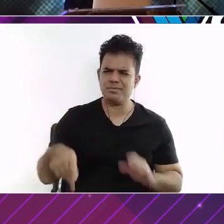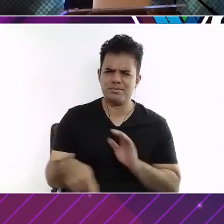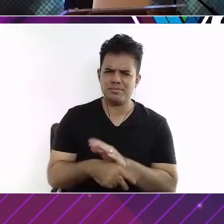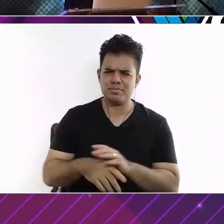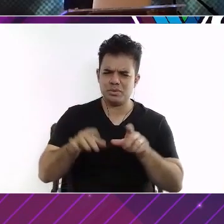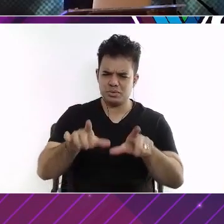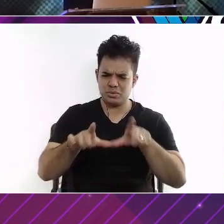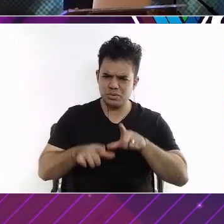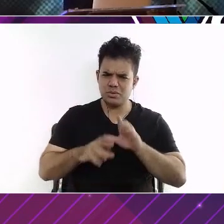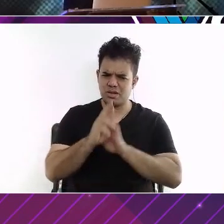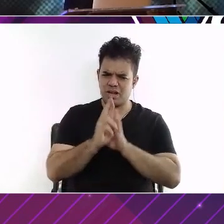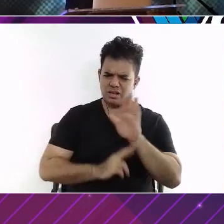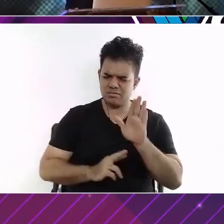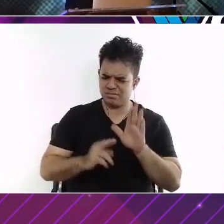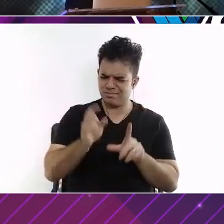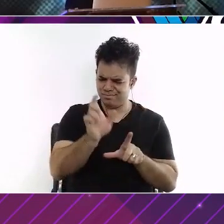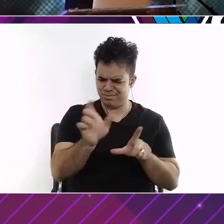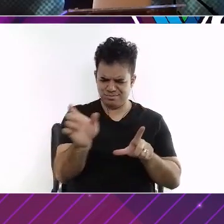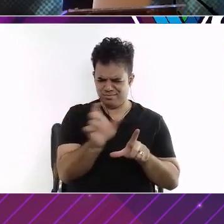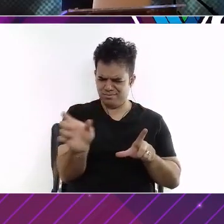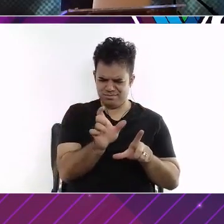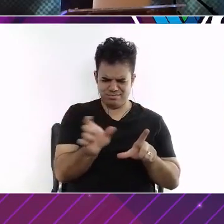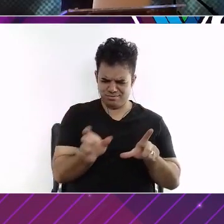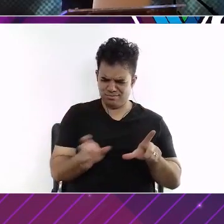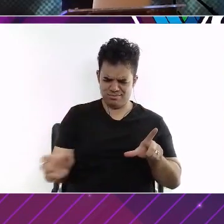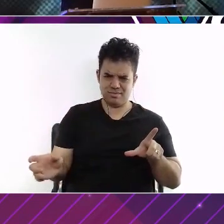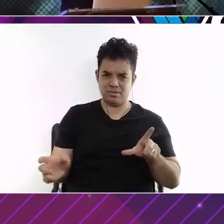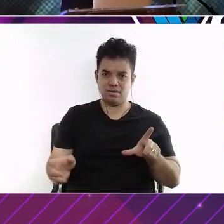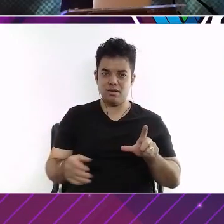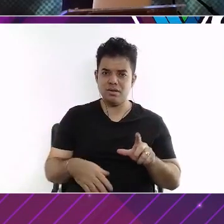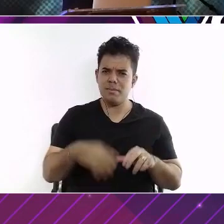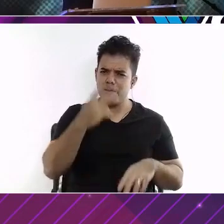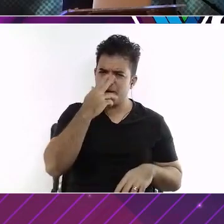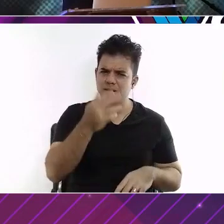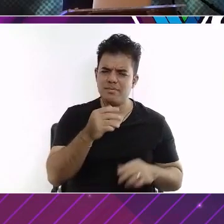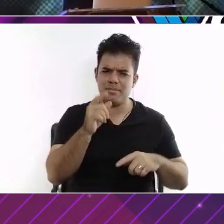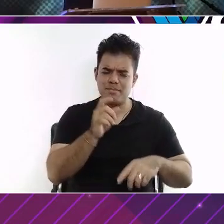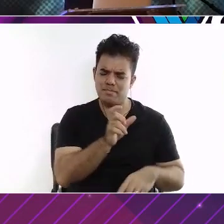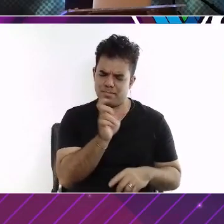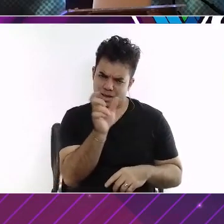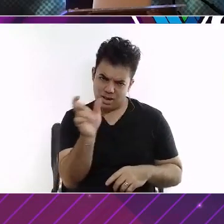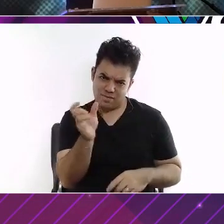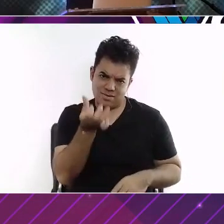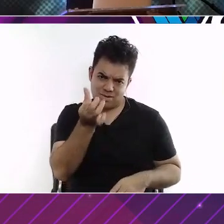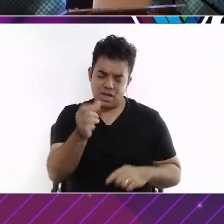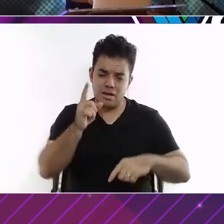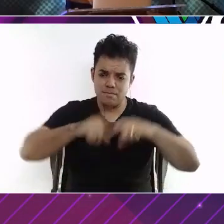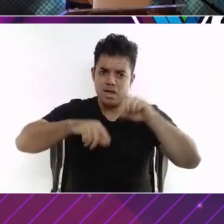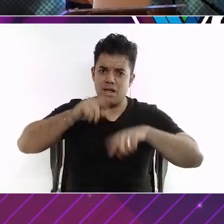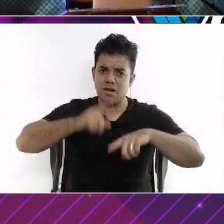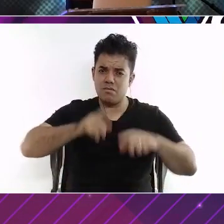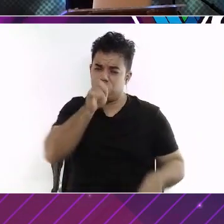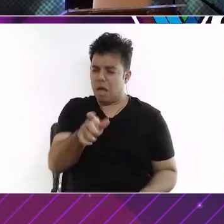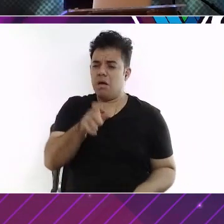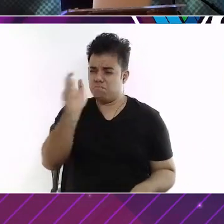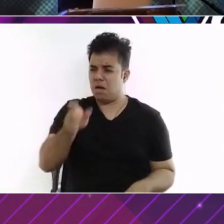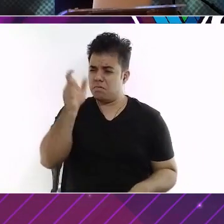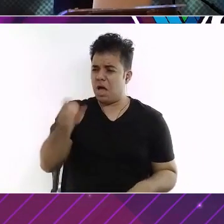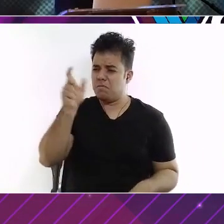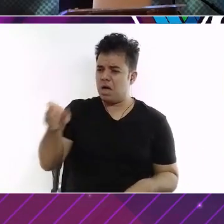código? Basicamente, para cada 6 palavras tem um palavrão. Deve ser alguma norma, né, inclusive, das